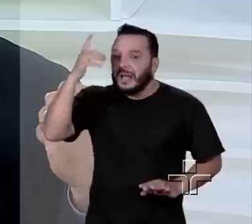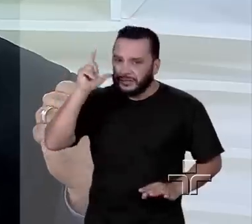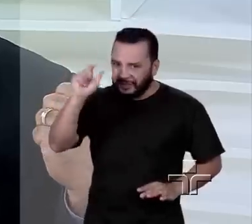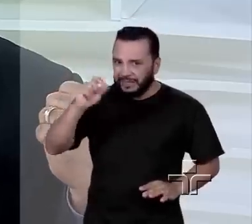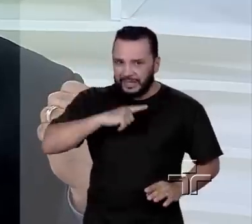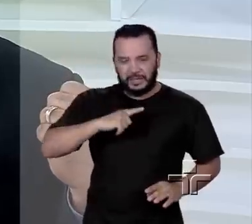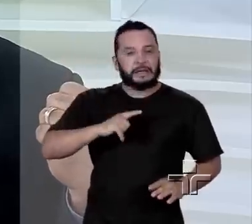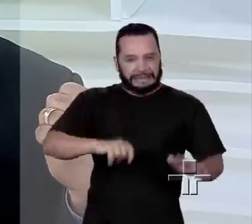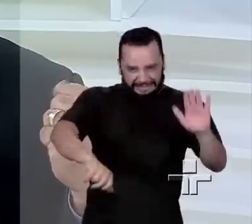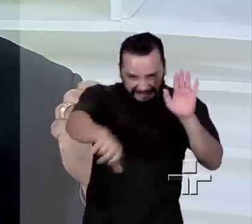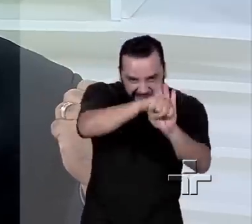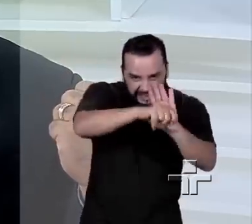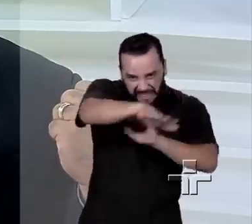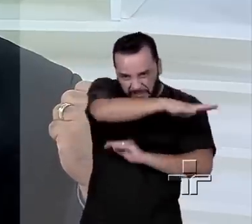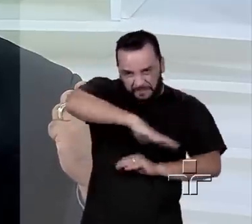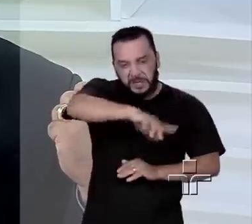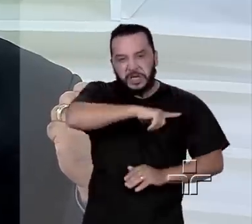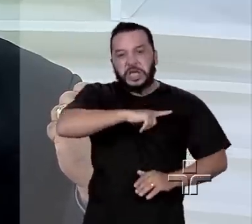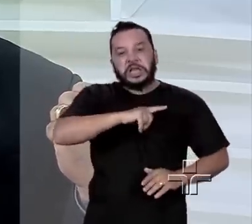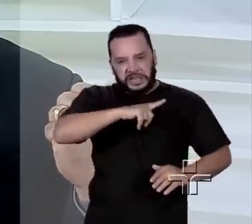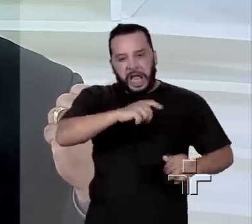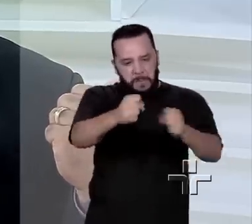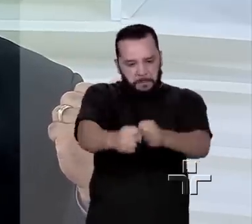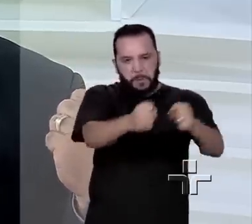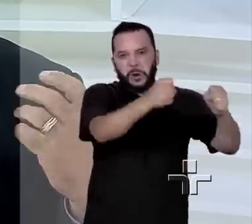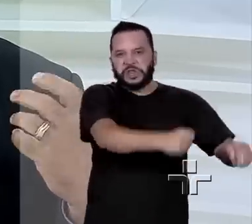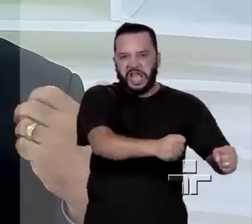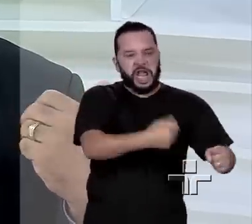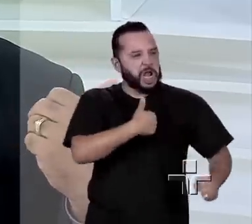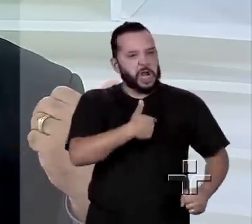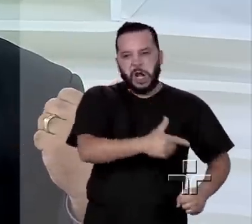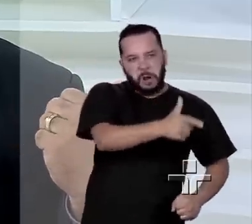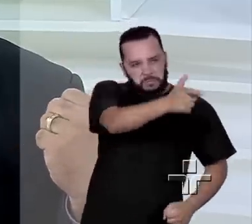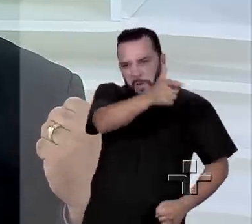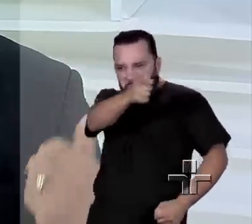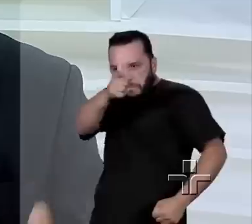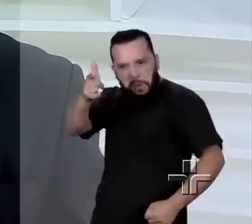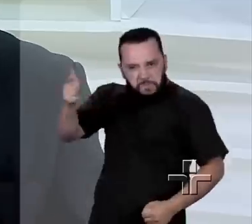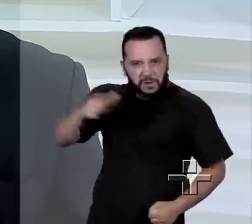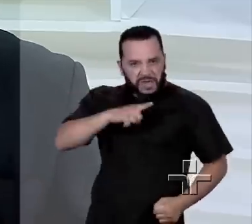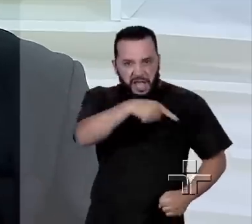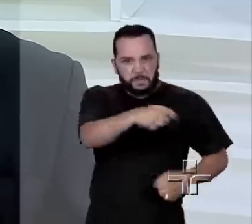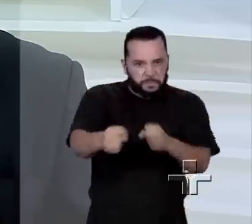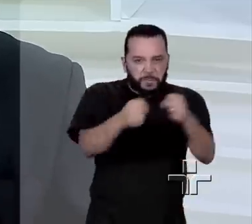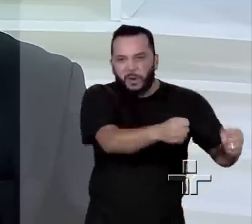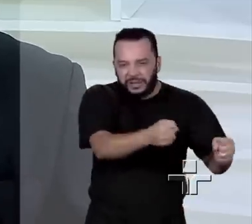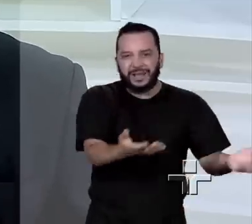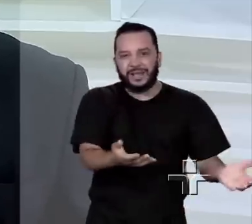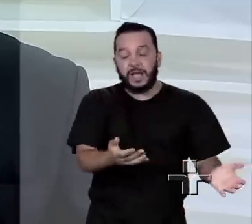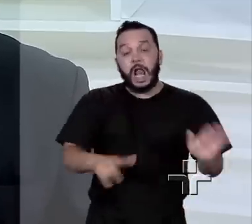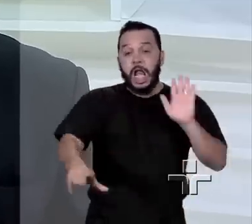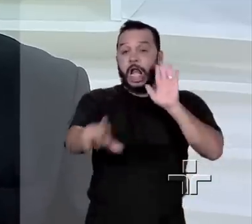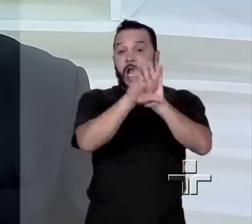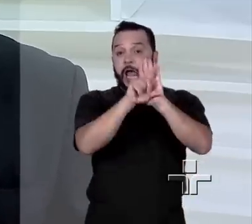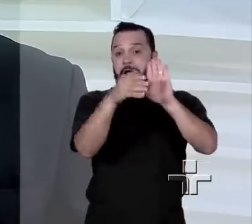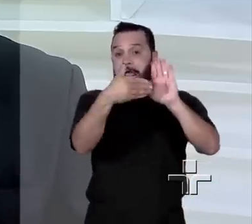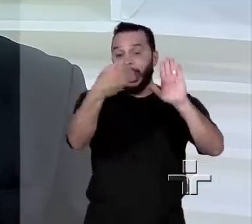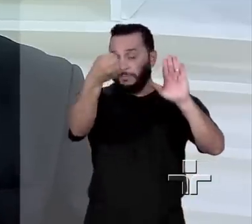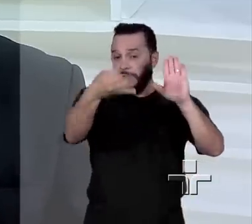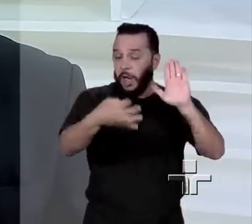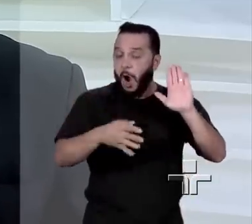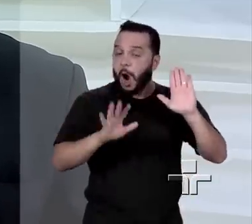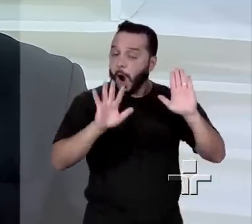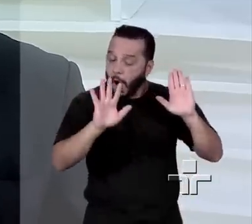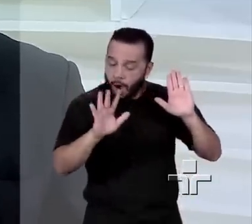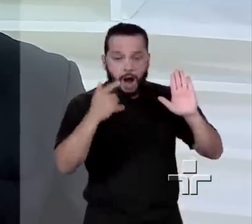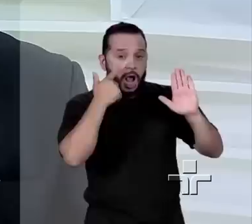dos criminosos. Esses têm a certeza. E nós colocamos ainda na lei, olha, armas de